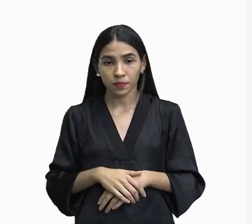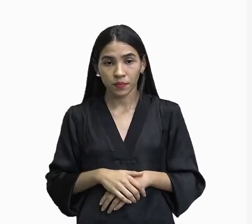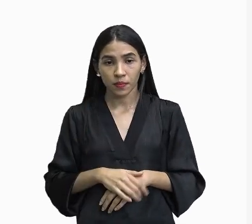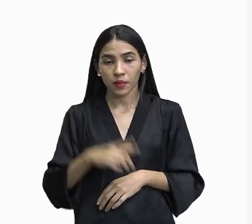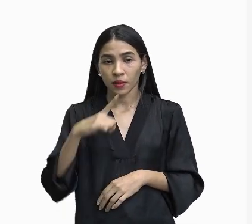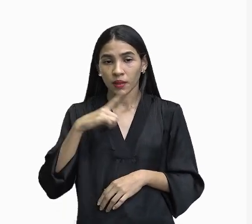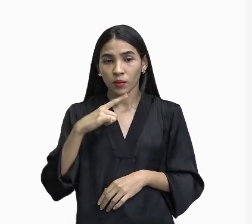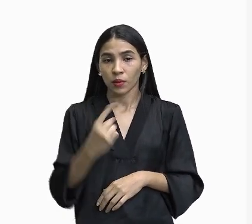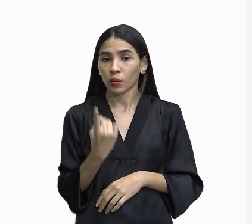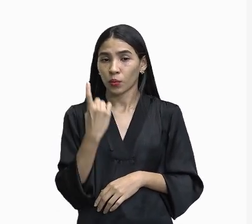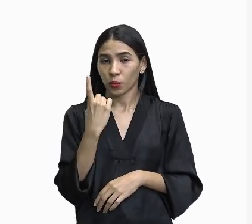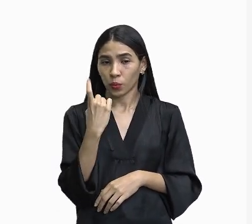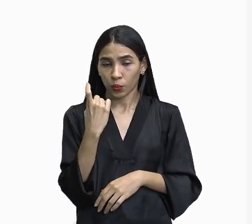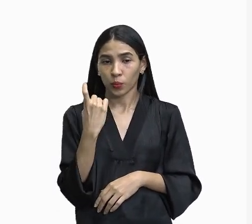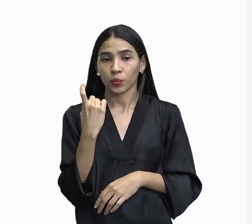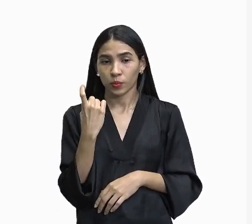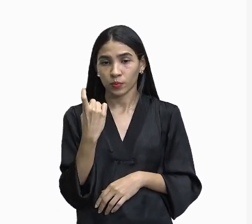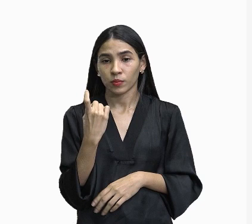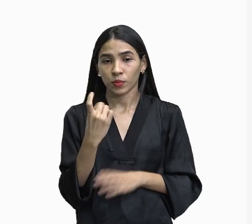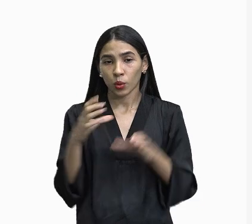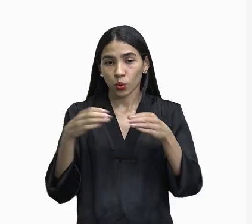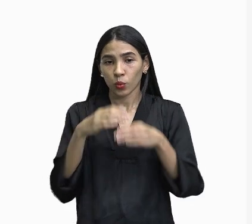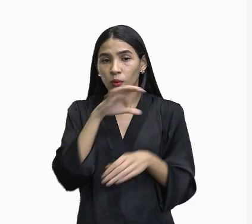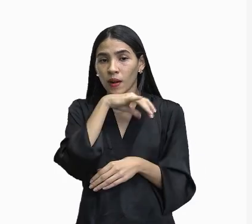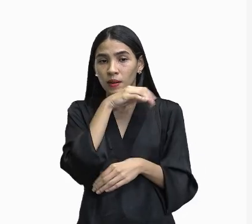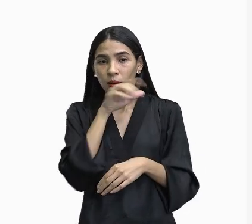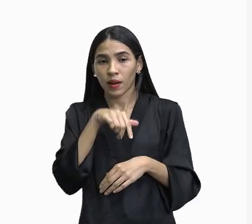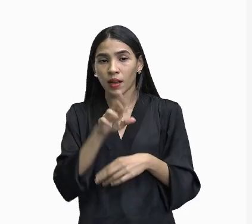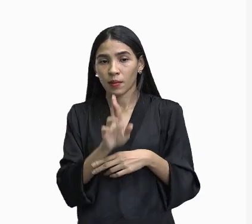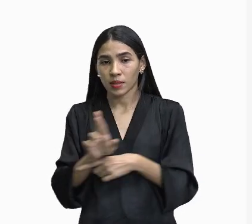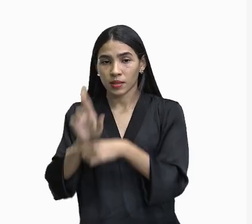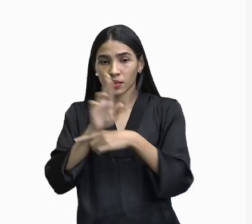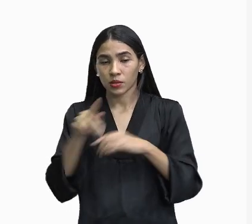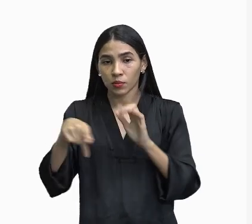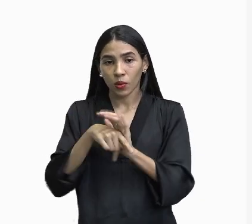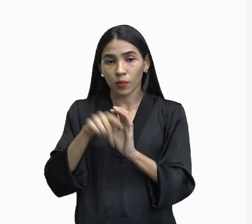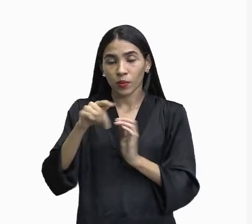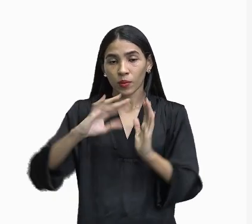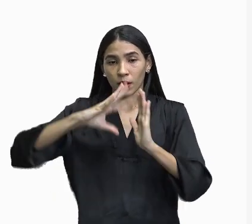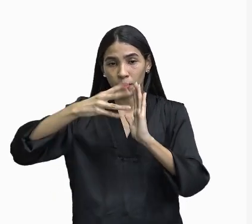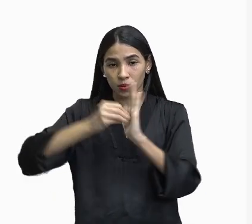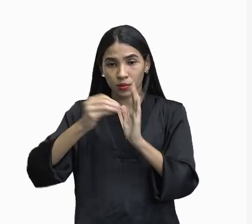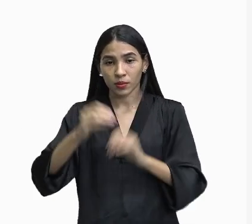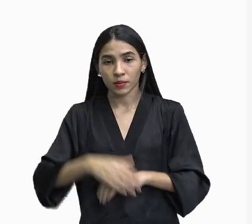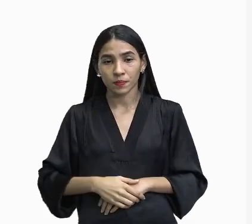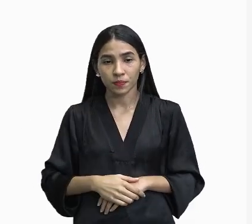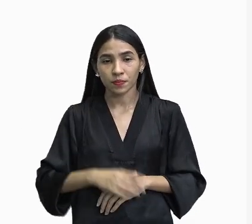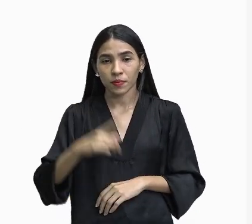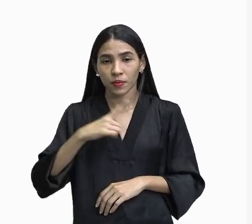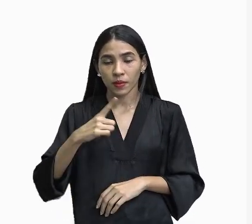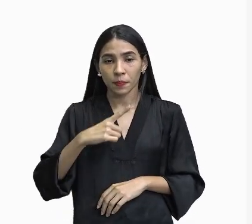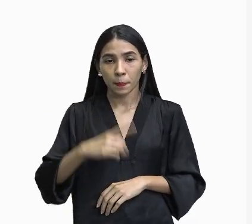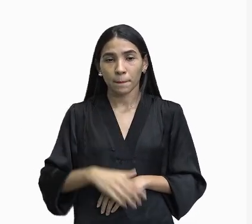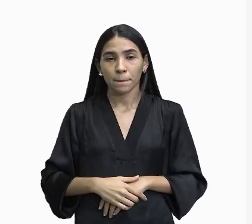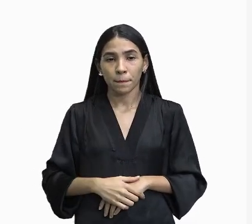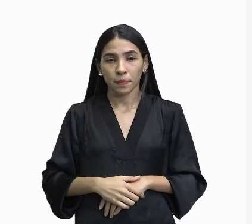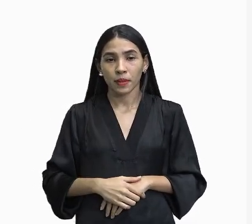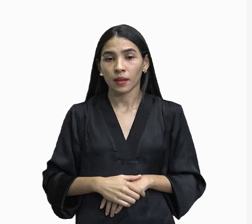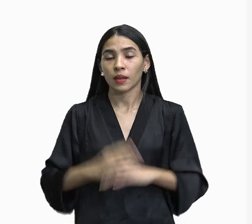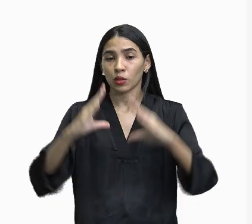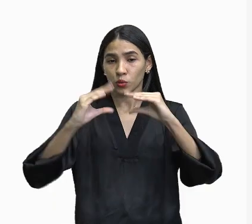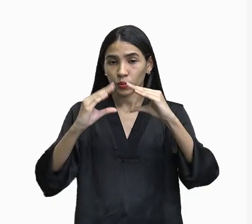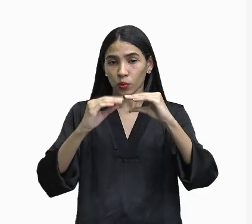existe um indivíduo que ele é representante da Amazônia. Sim, existem esponjas na Amazônia. Lembrando